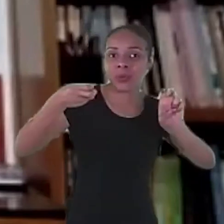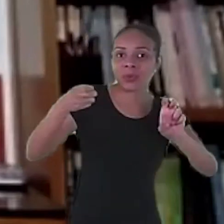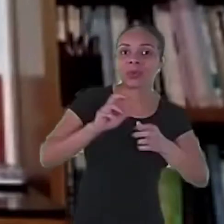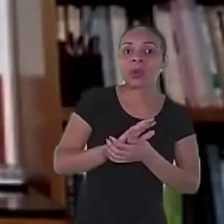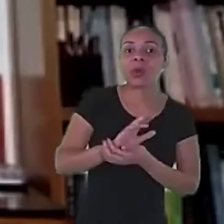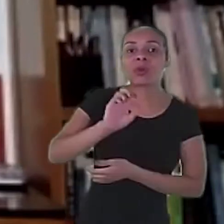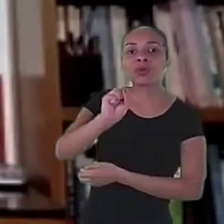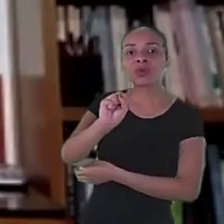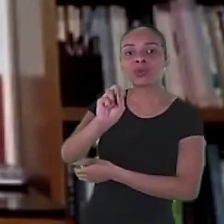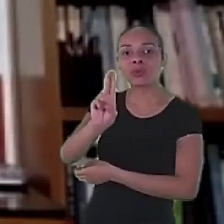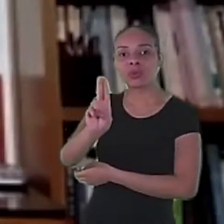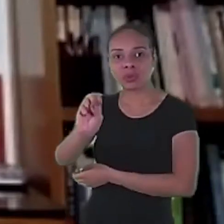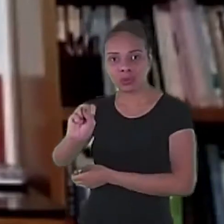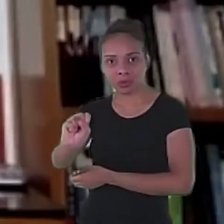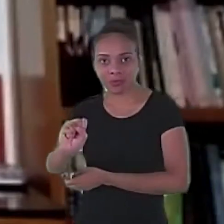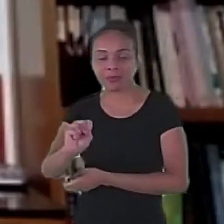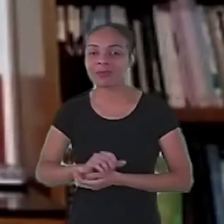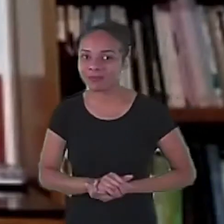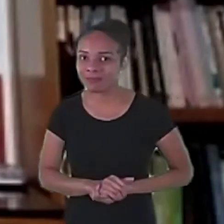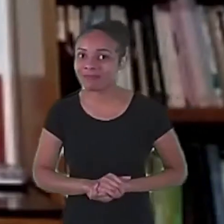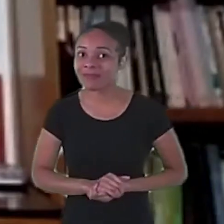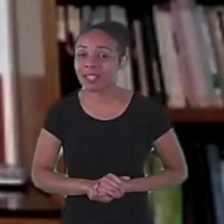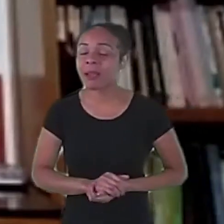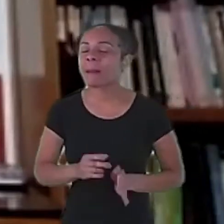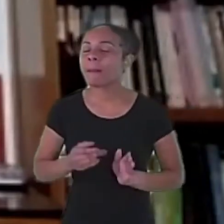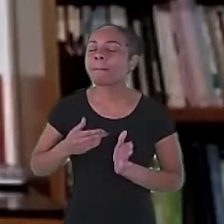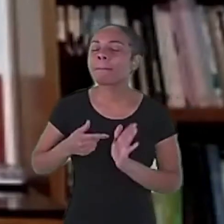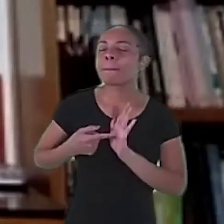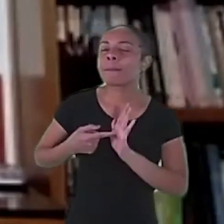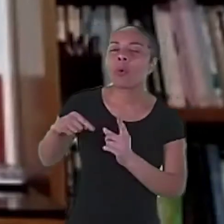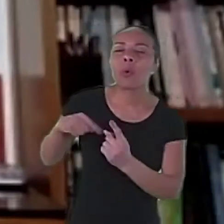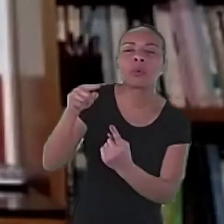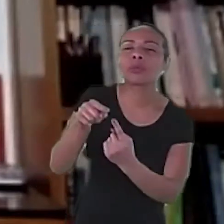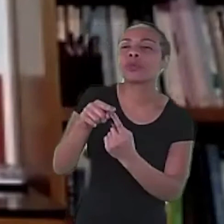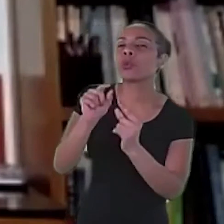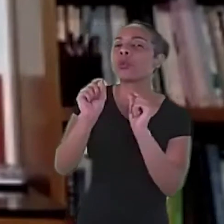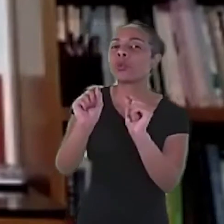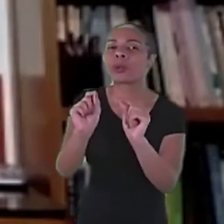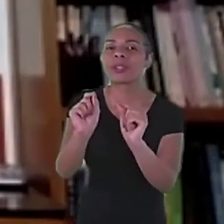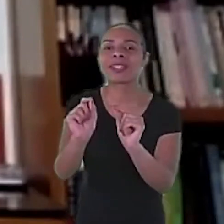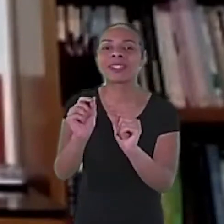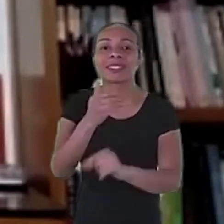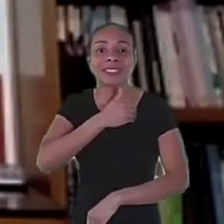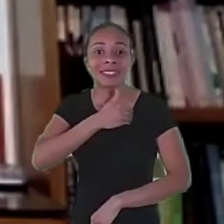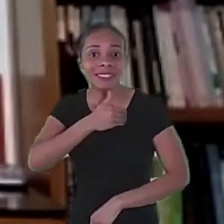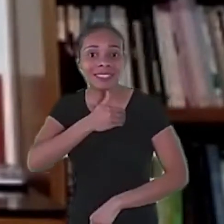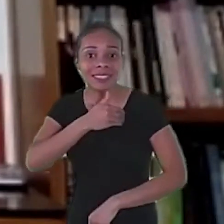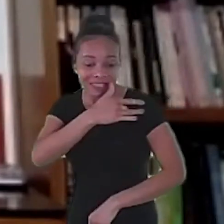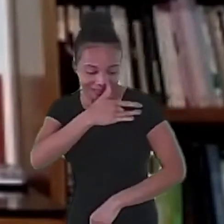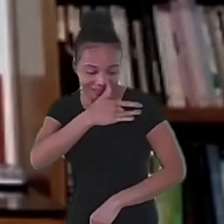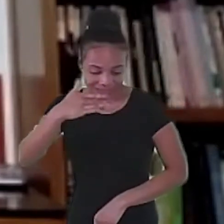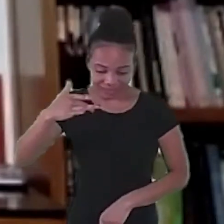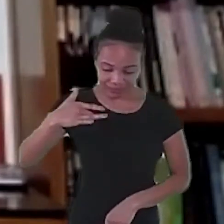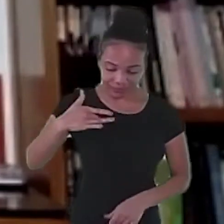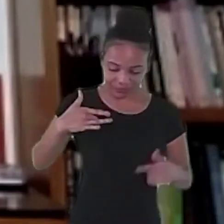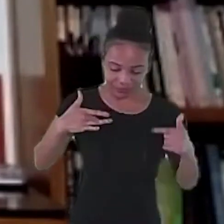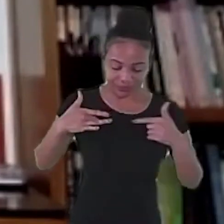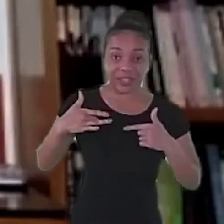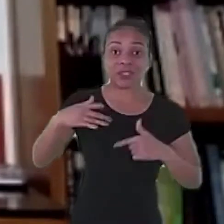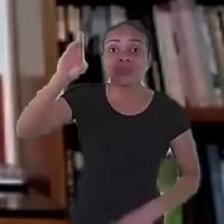Saúde é direito de todos e obrigação do Estado. É lindo,